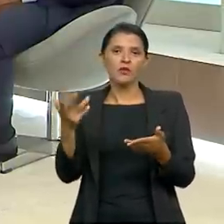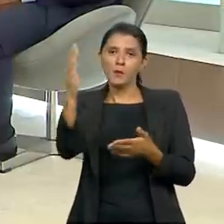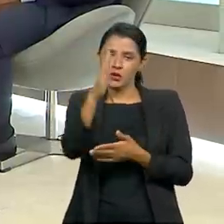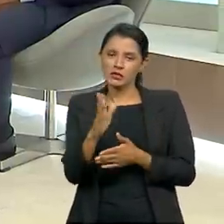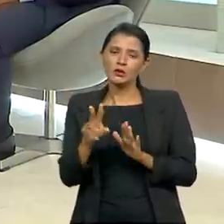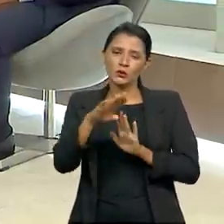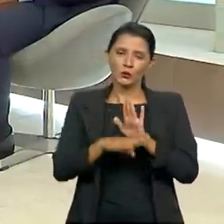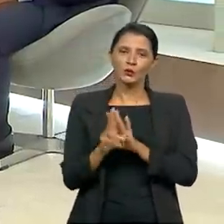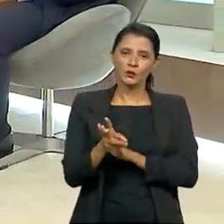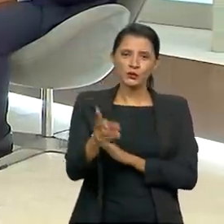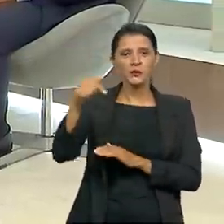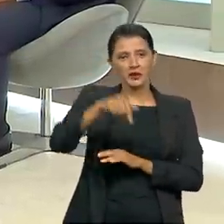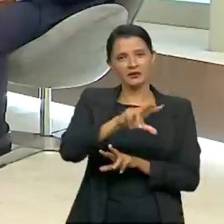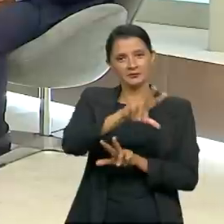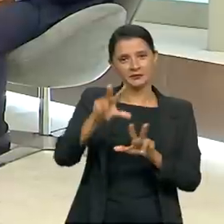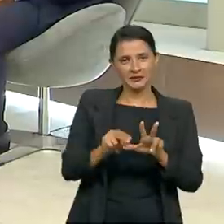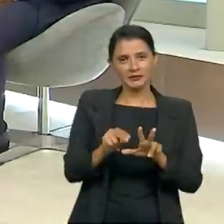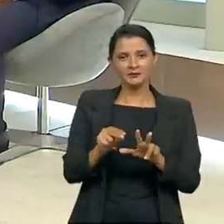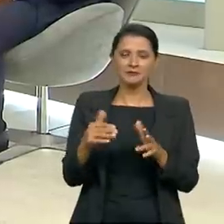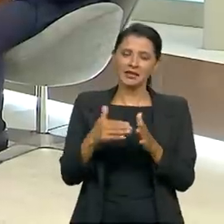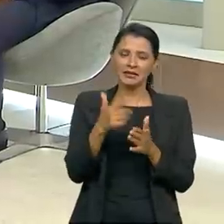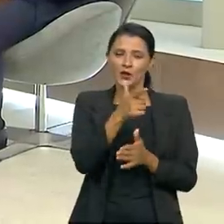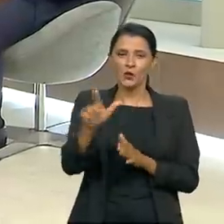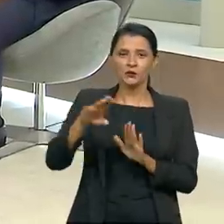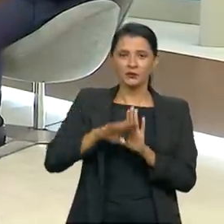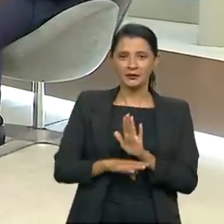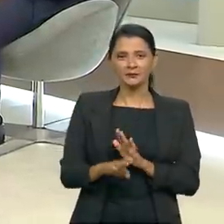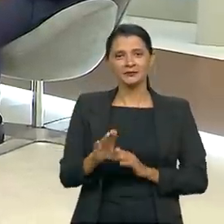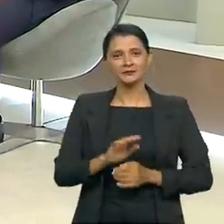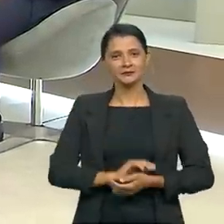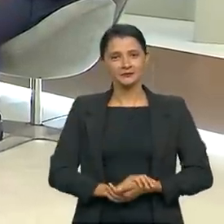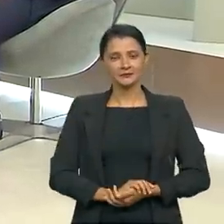em Pauta aqui na TV Brasil. Até o próximo programa.